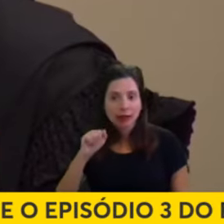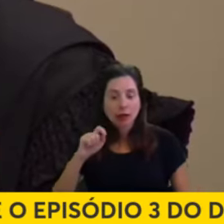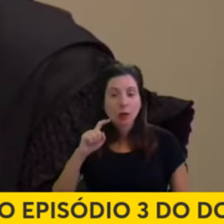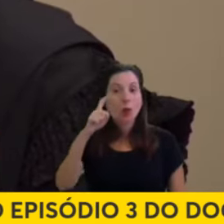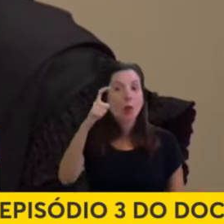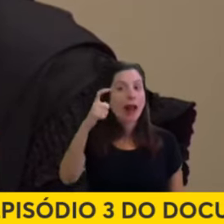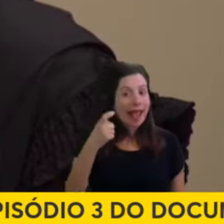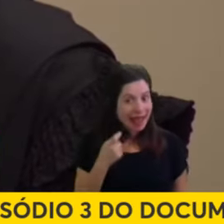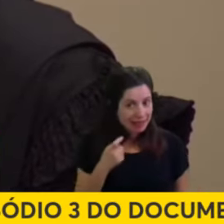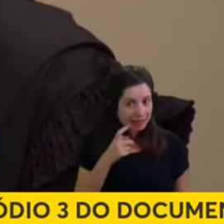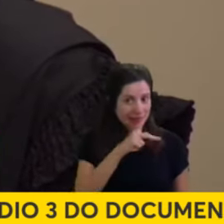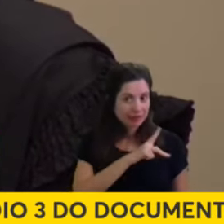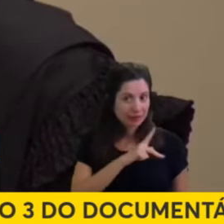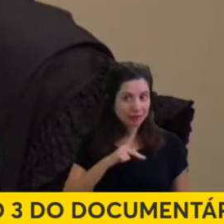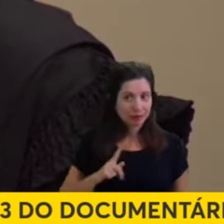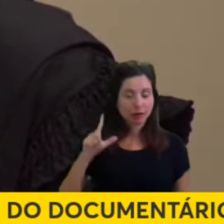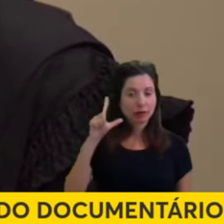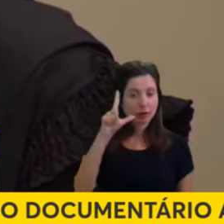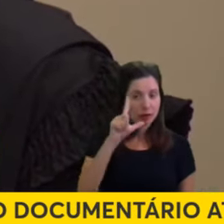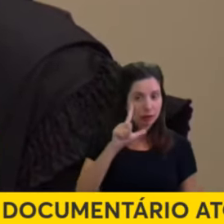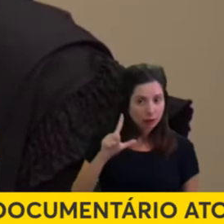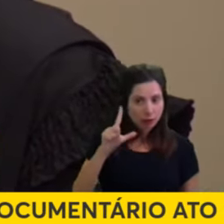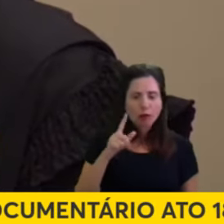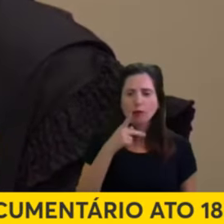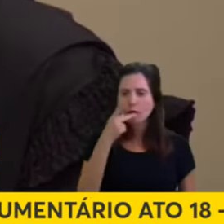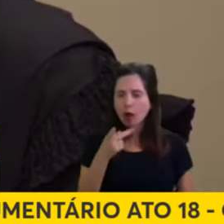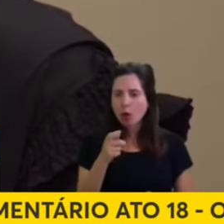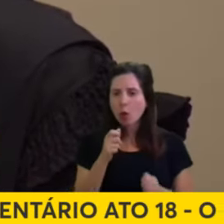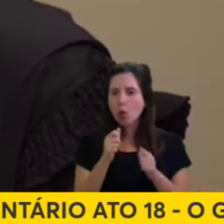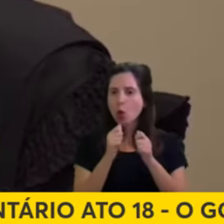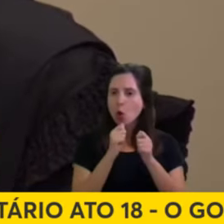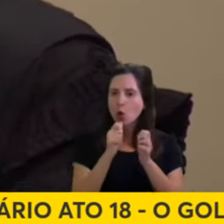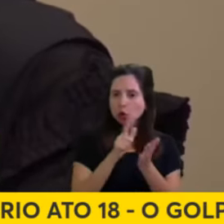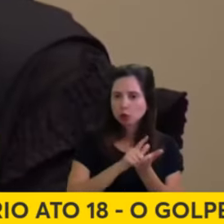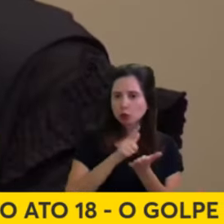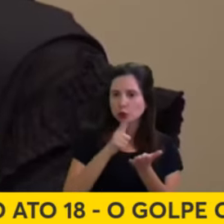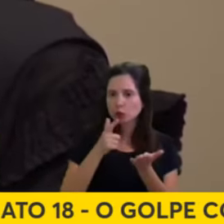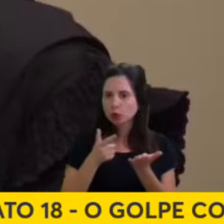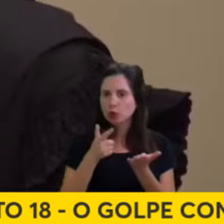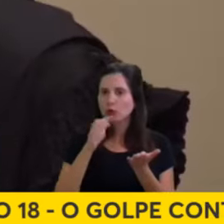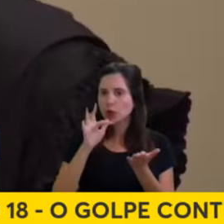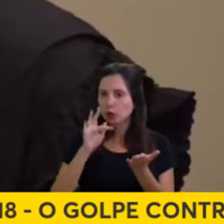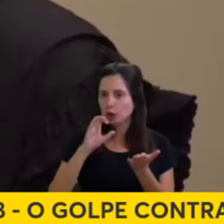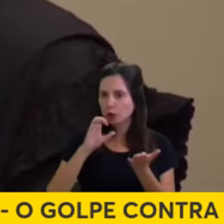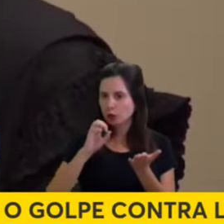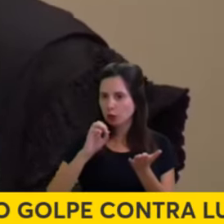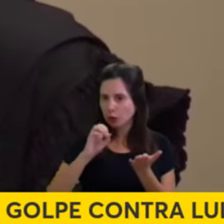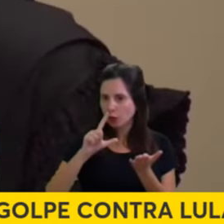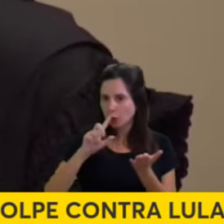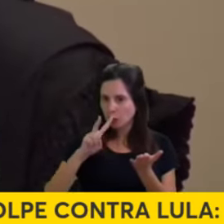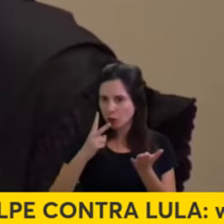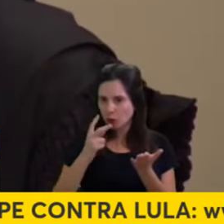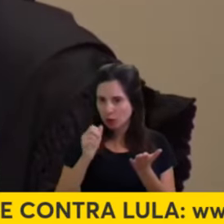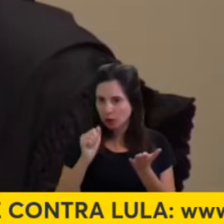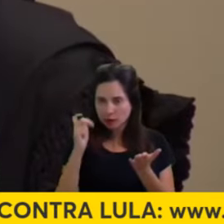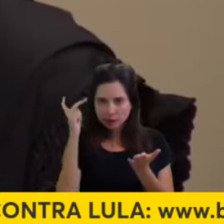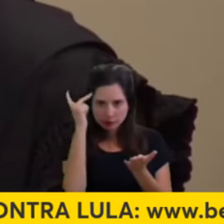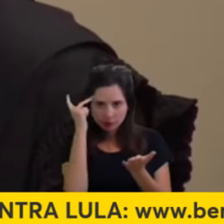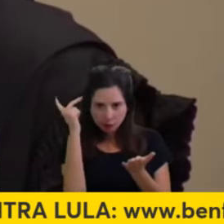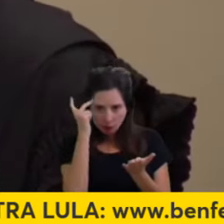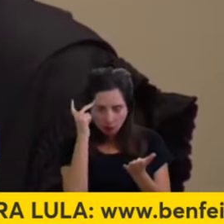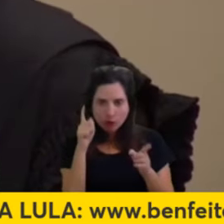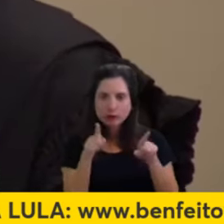Inácio da Silva e que cita a matéria da fola de São Paulo a prisão do atual presidente da república na época notícia aqui do